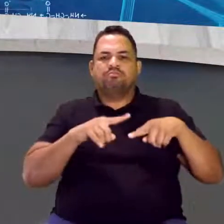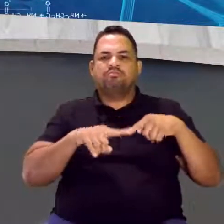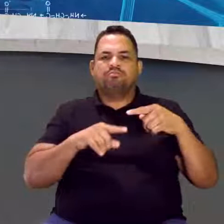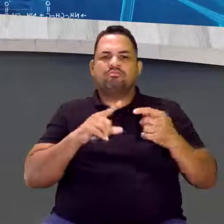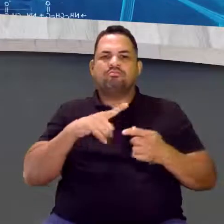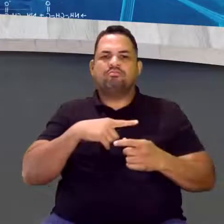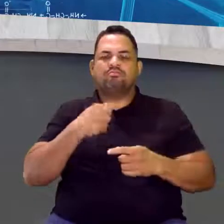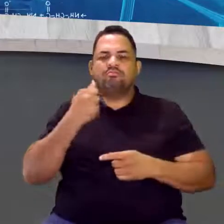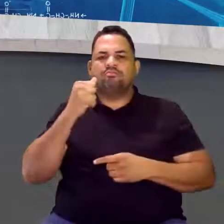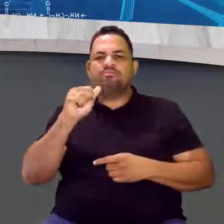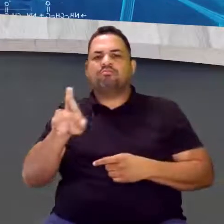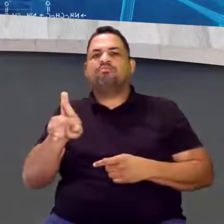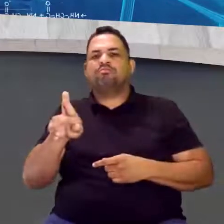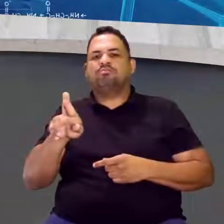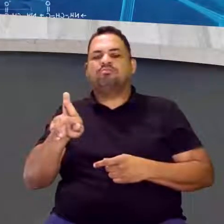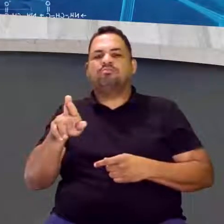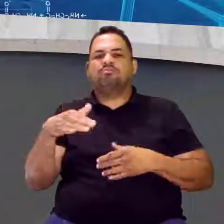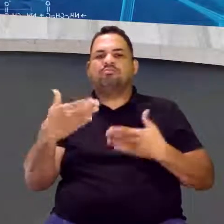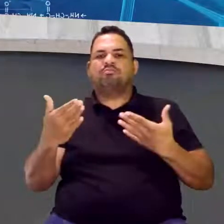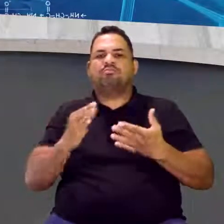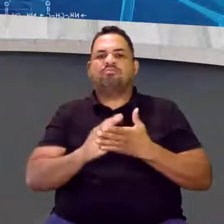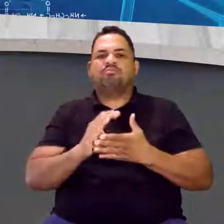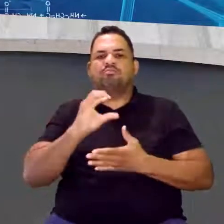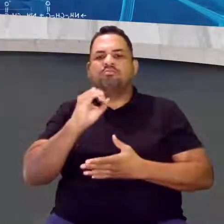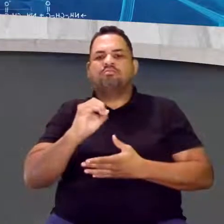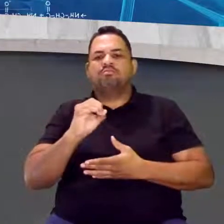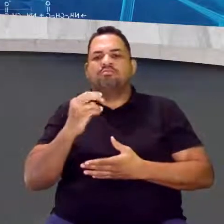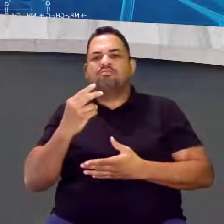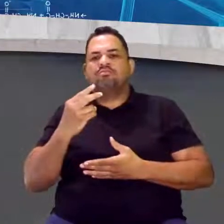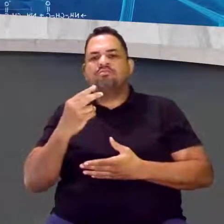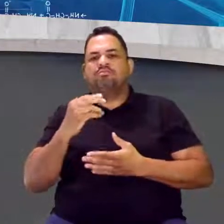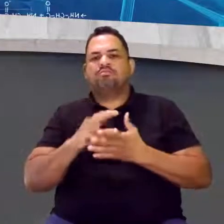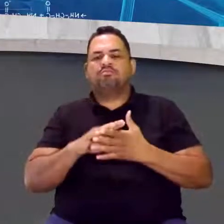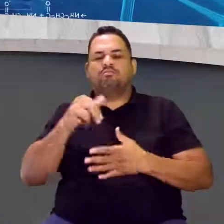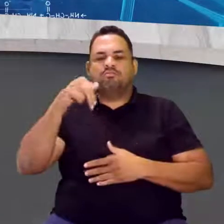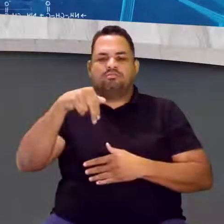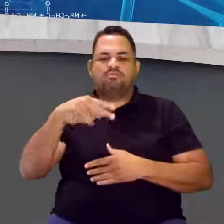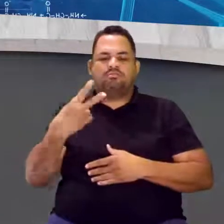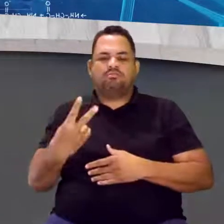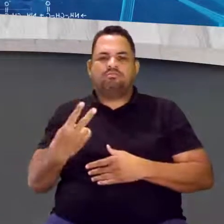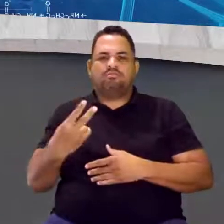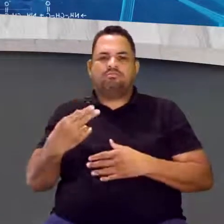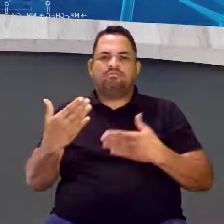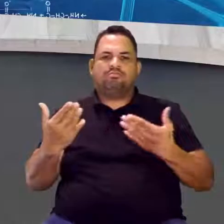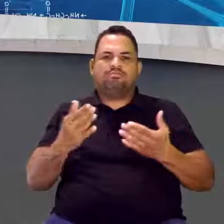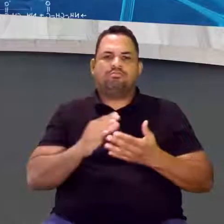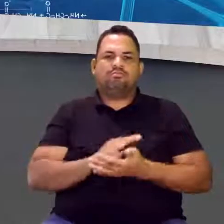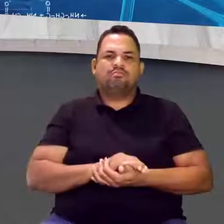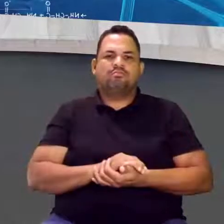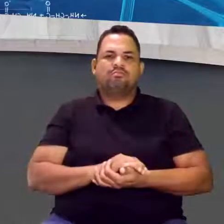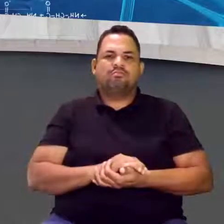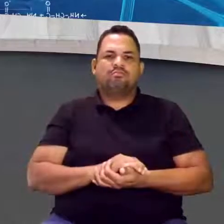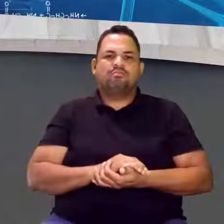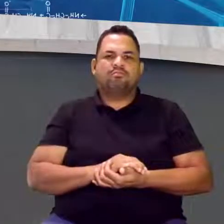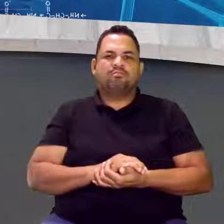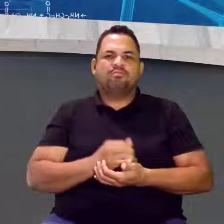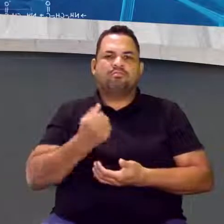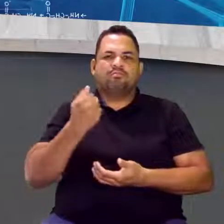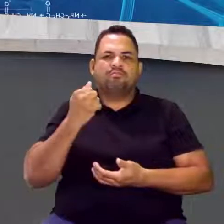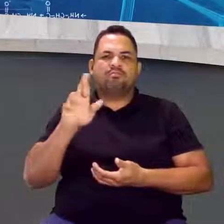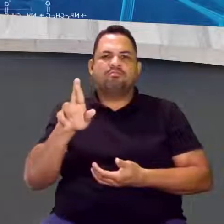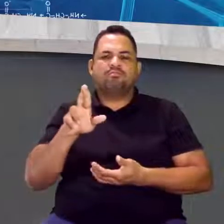existem no ar atmosférico, do oxigênio, do nitrogênio, olha aí, o